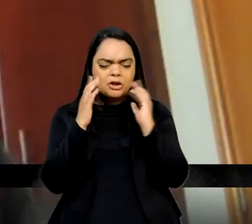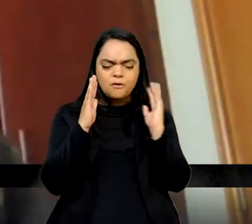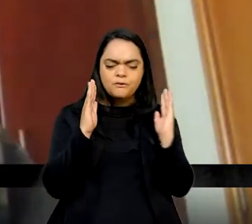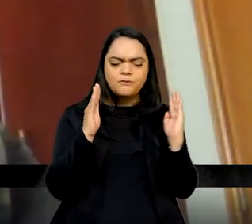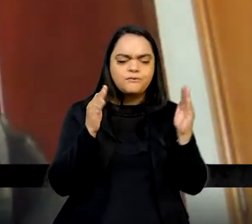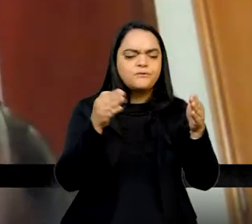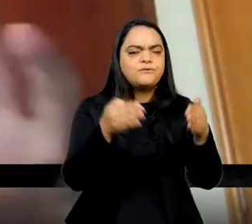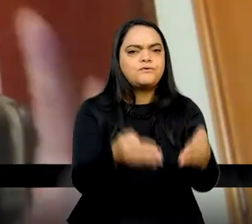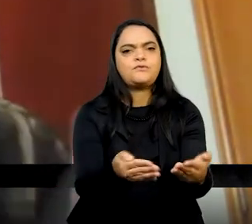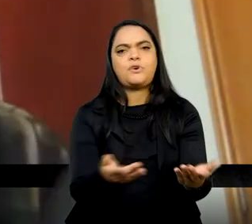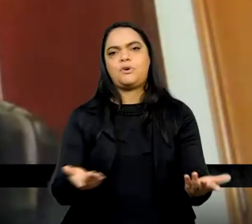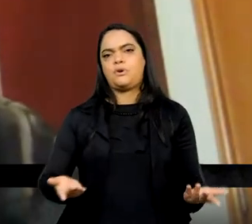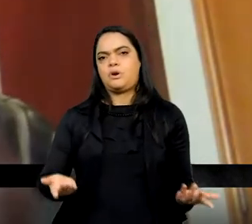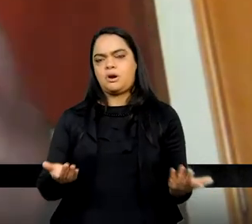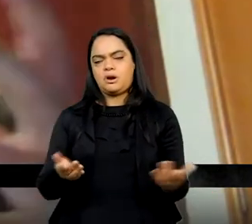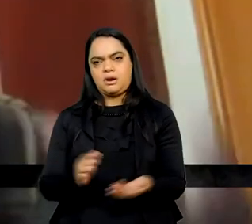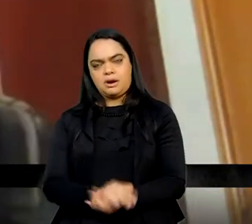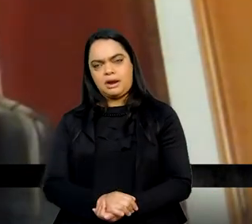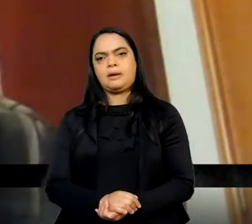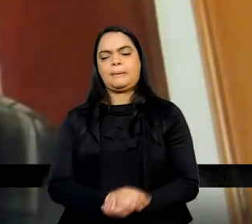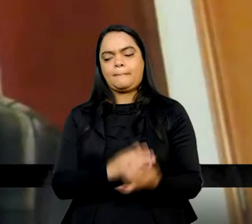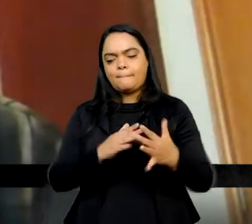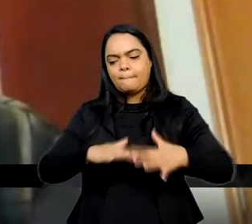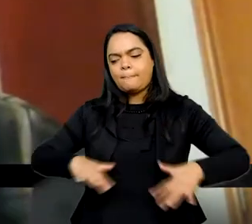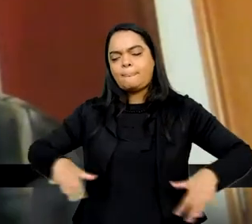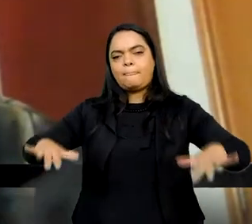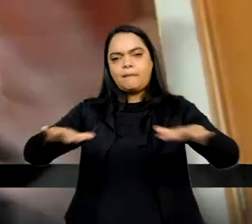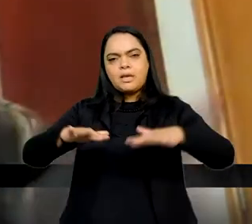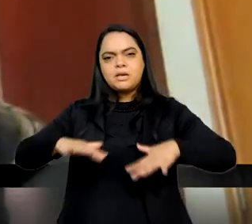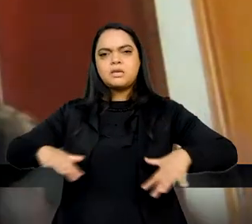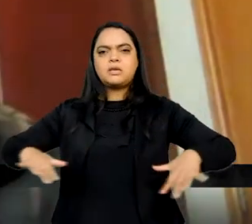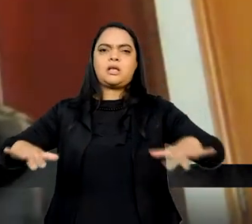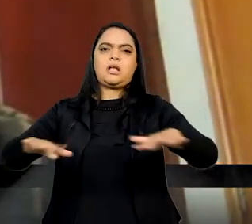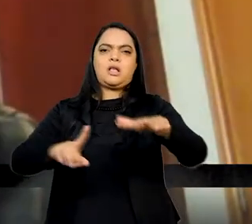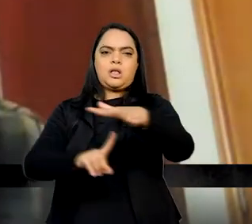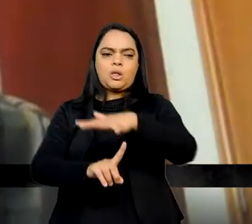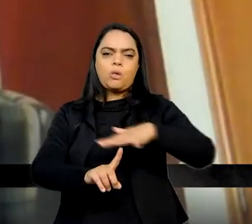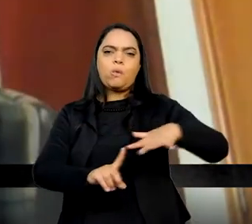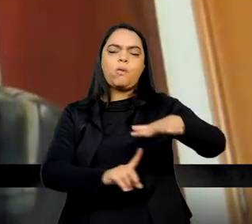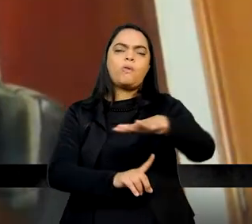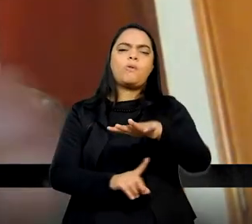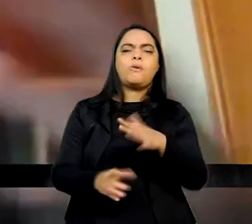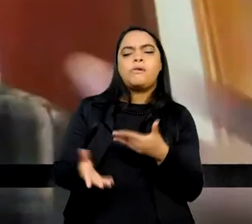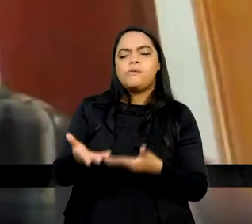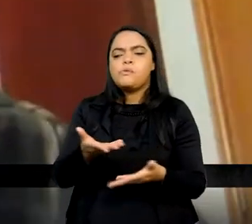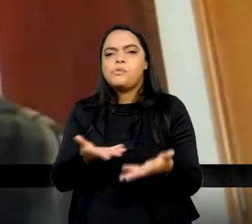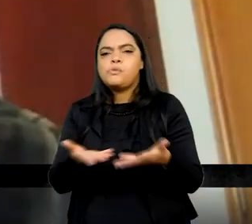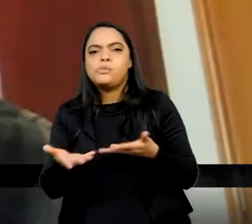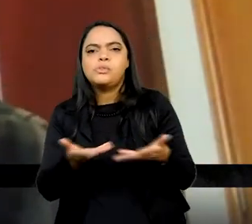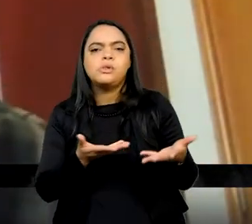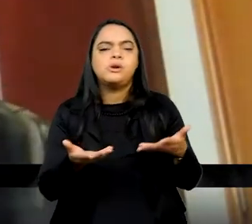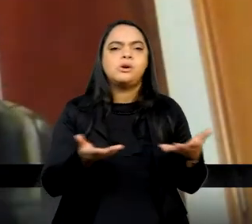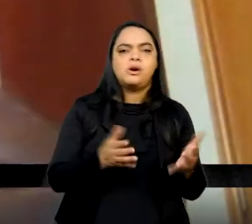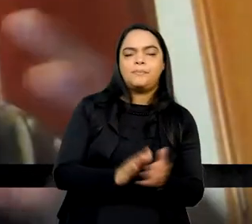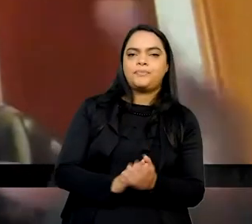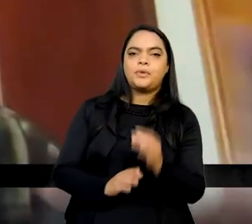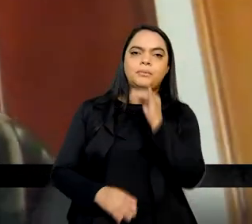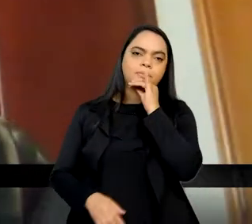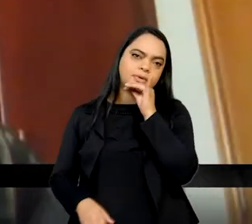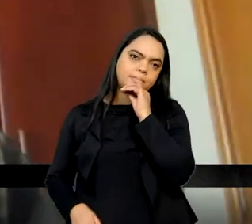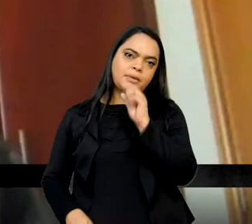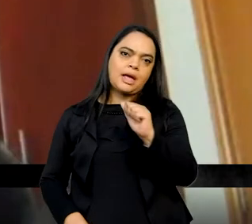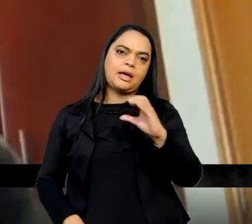focalizada, né, com os espaços de sociabilidade das elites letradas, né? Então, academias